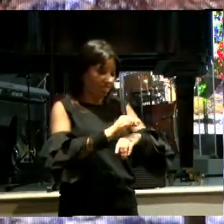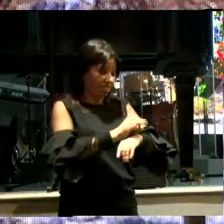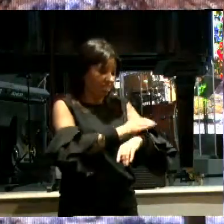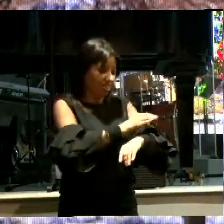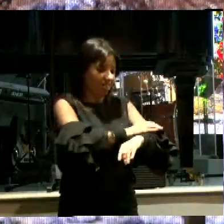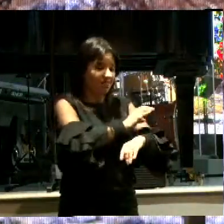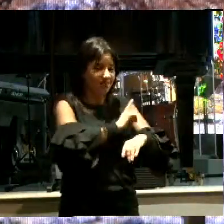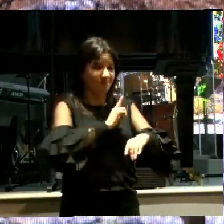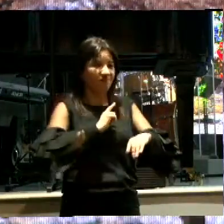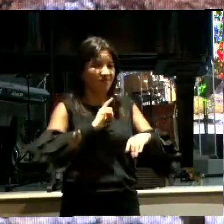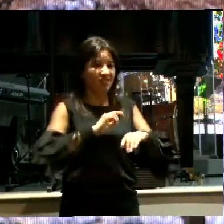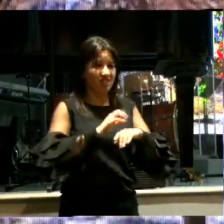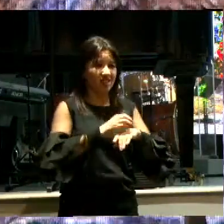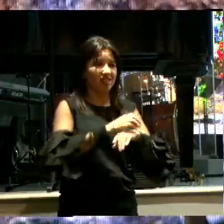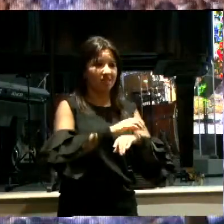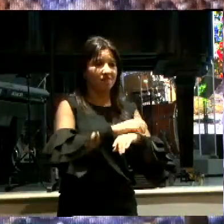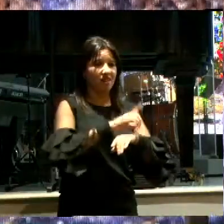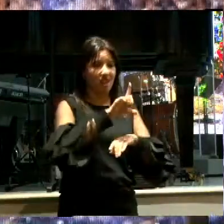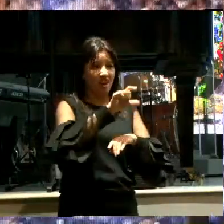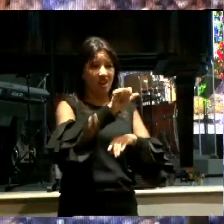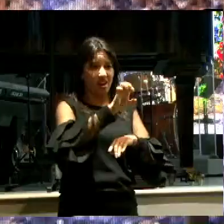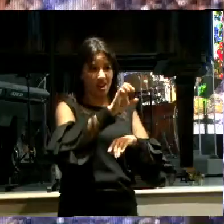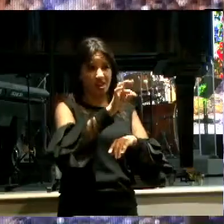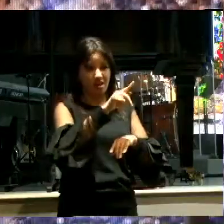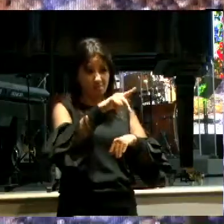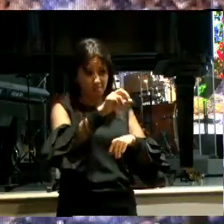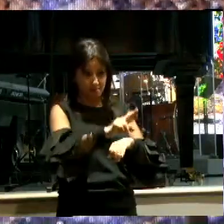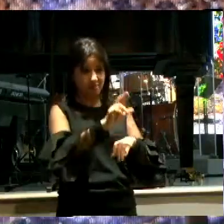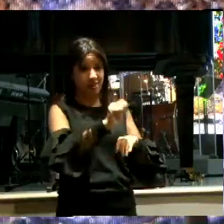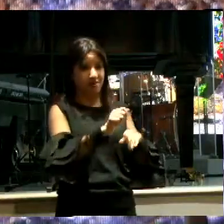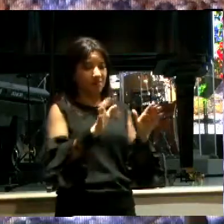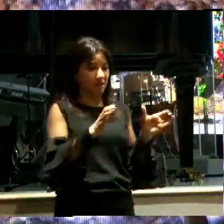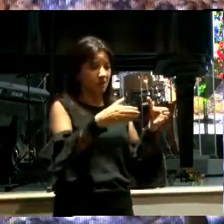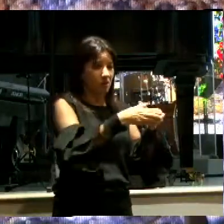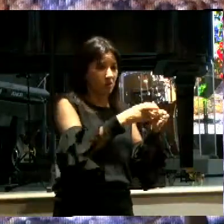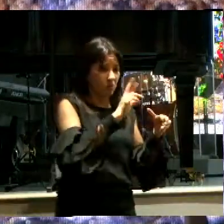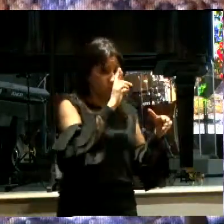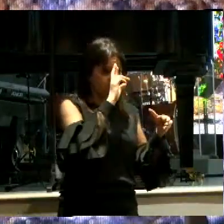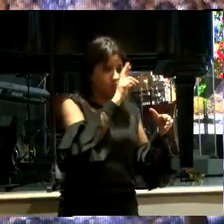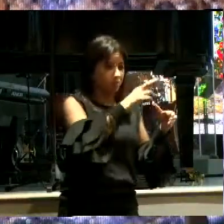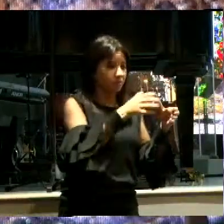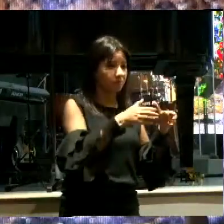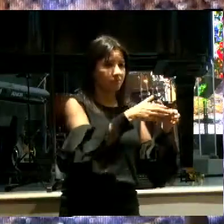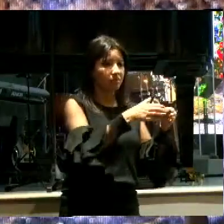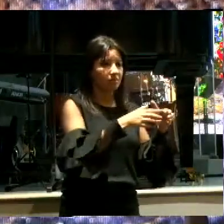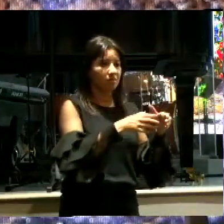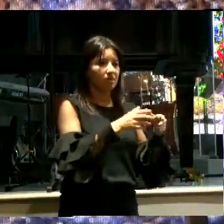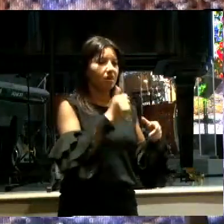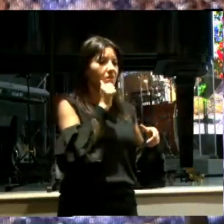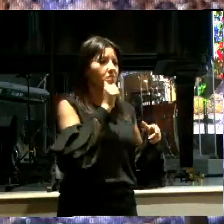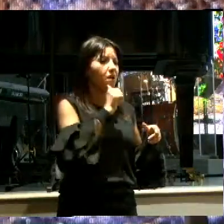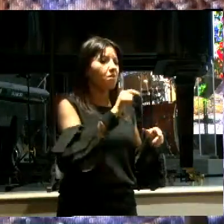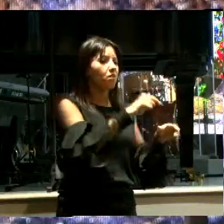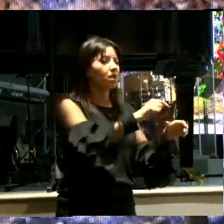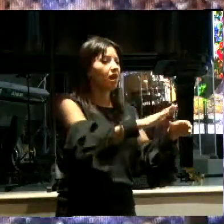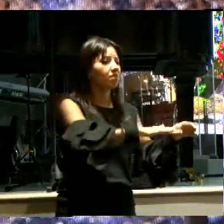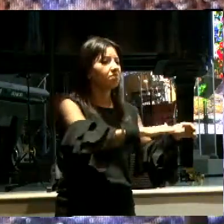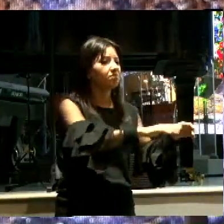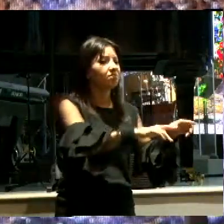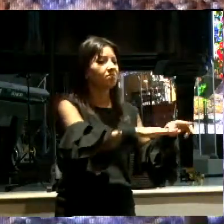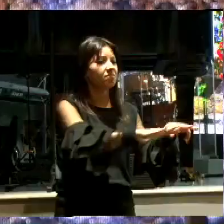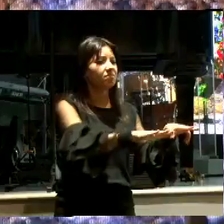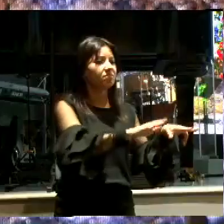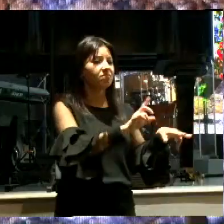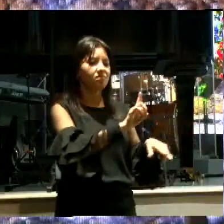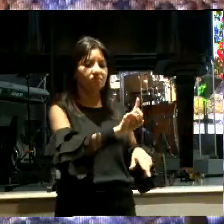da terra de Israel e levaram preso uma menina que ficou a serviço da mulher de Naamã. E